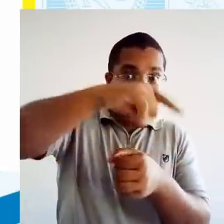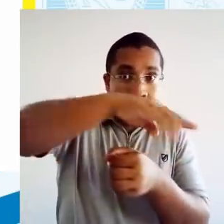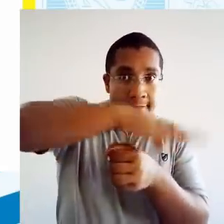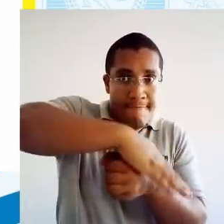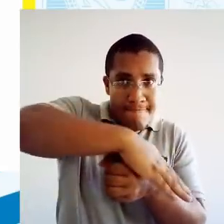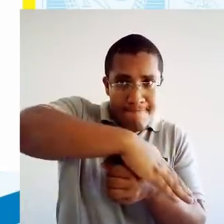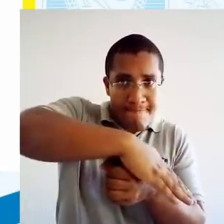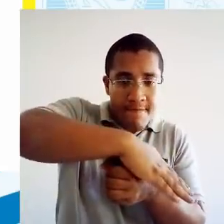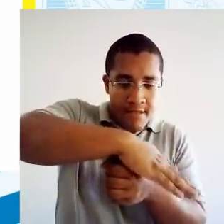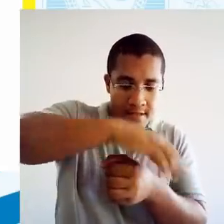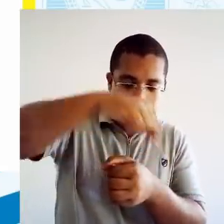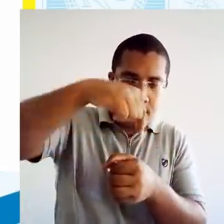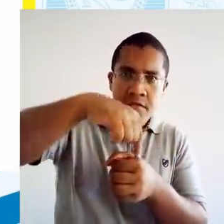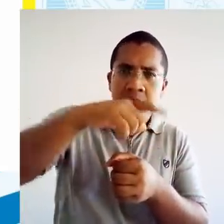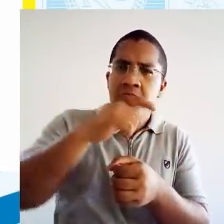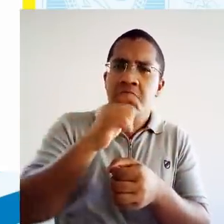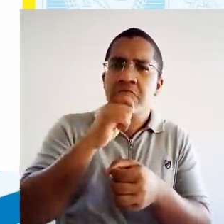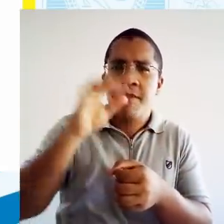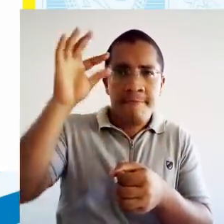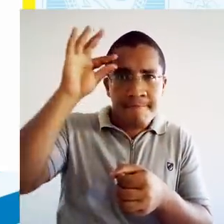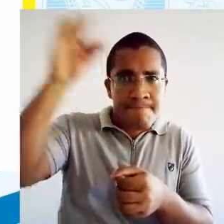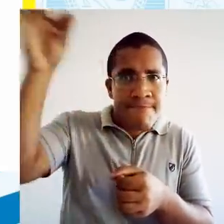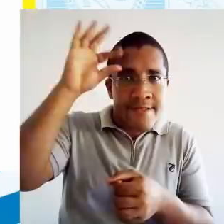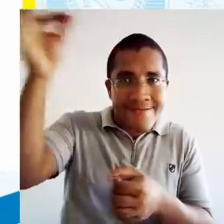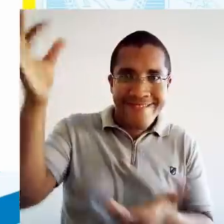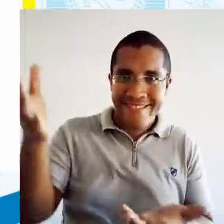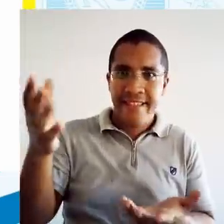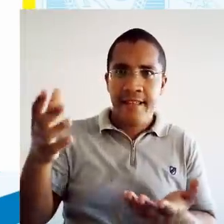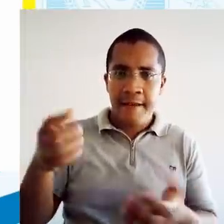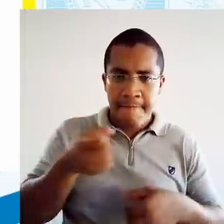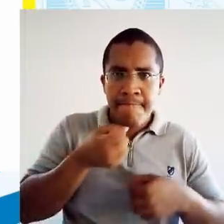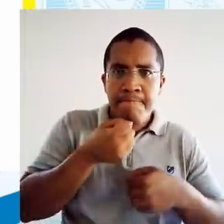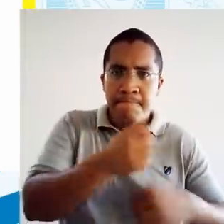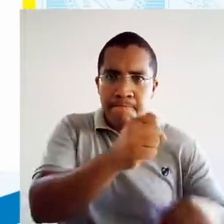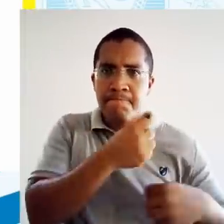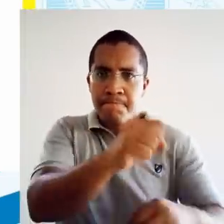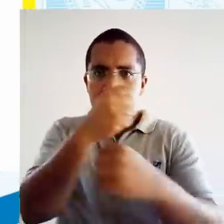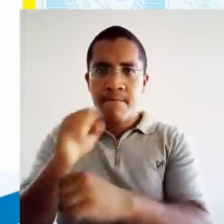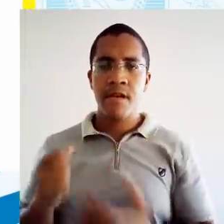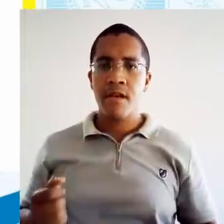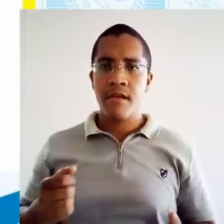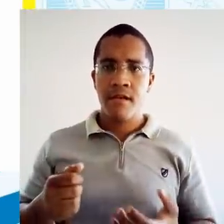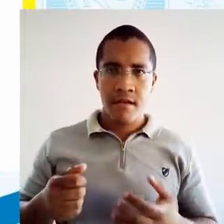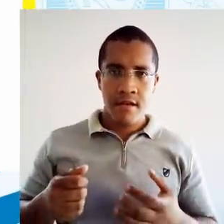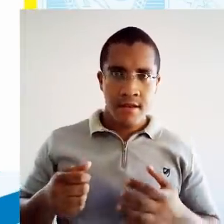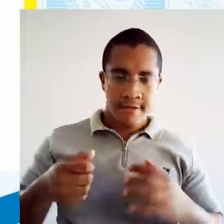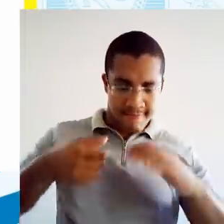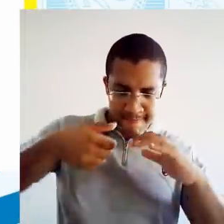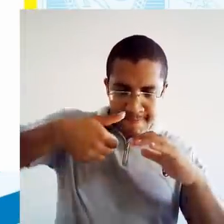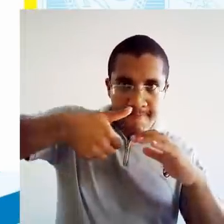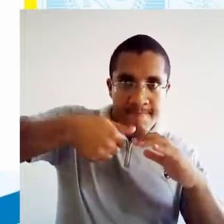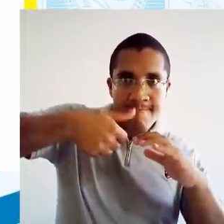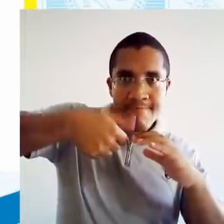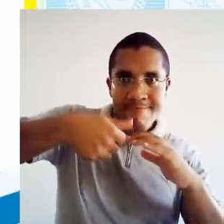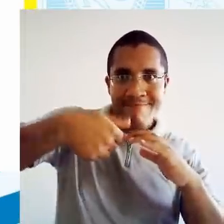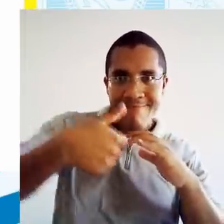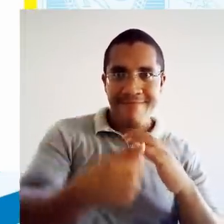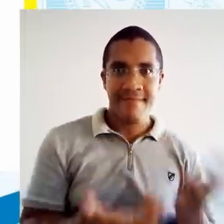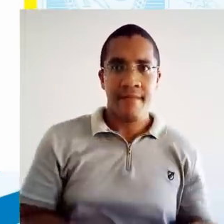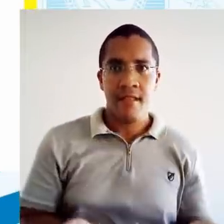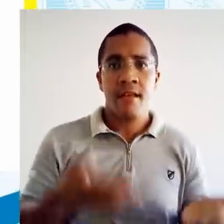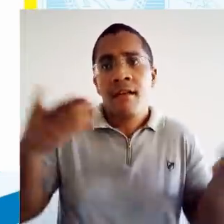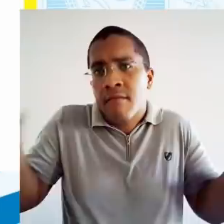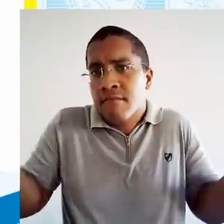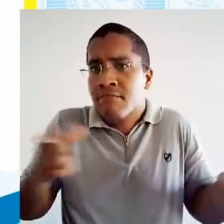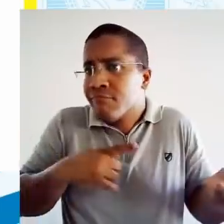força resistente. Por exemplo, uma pinça, uma vassoura, um cortador de unhas. Bom, conforme essa